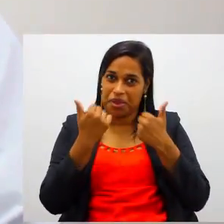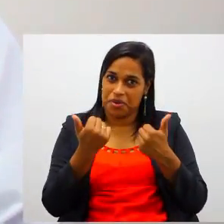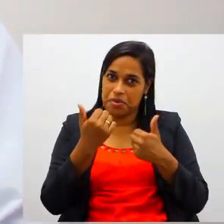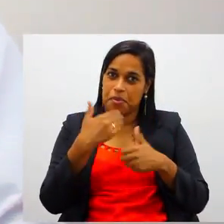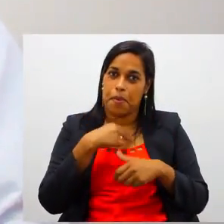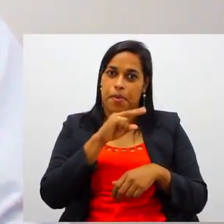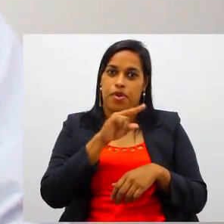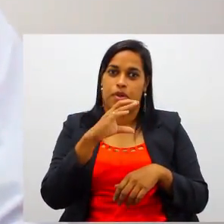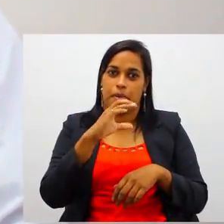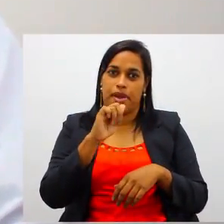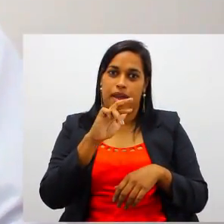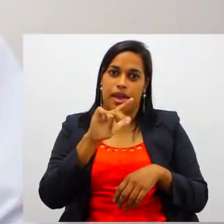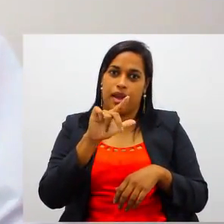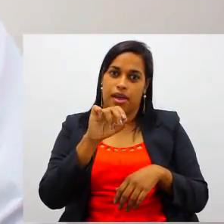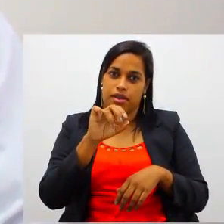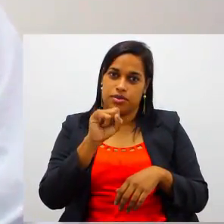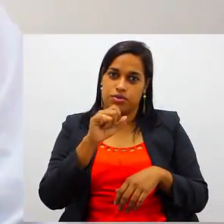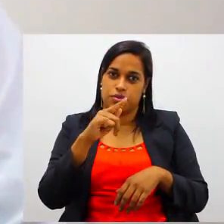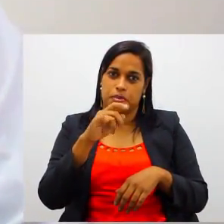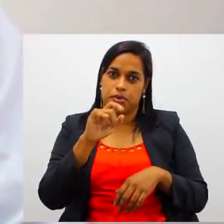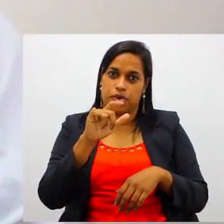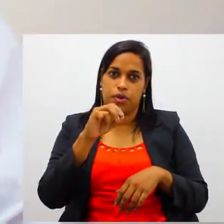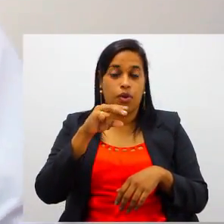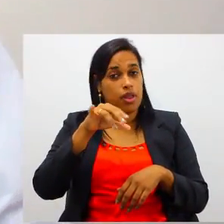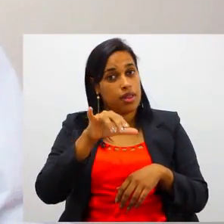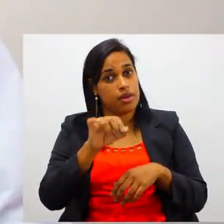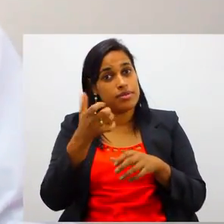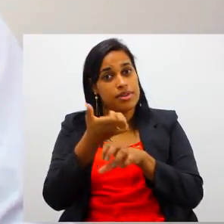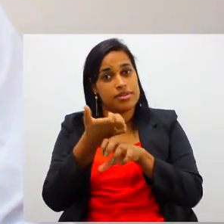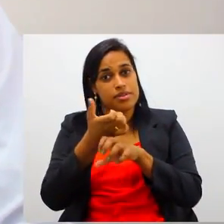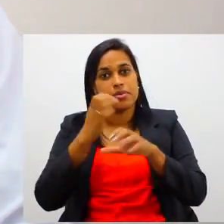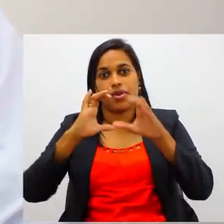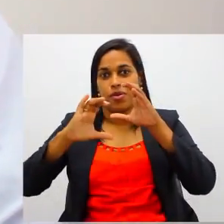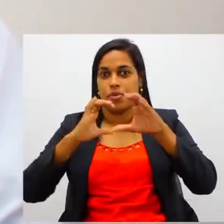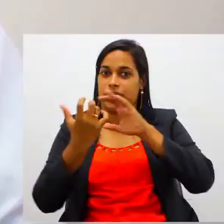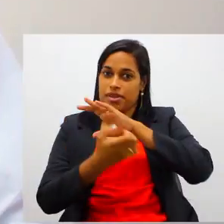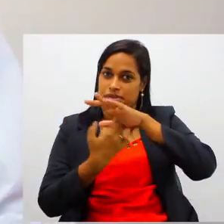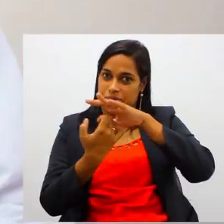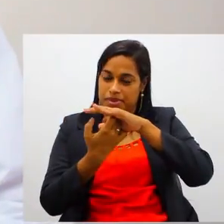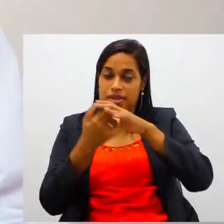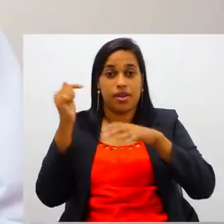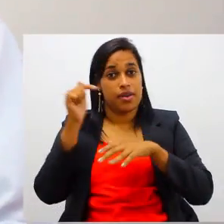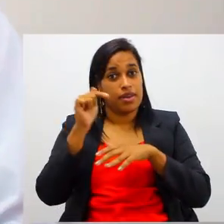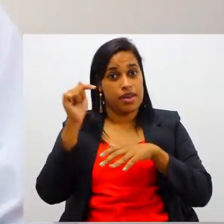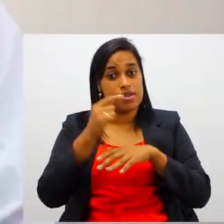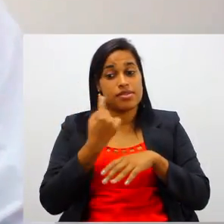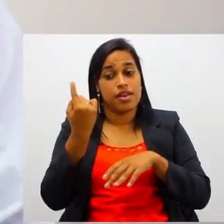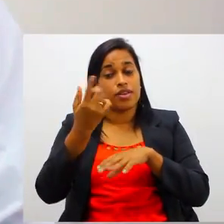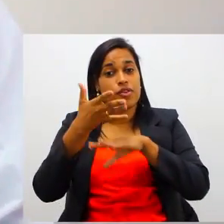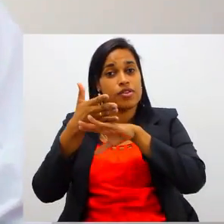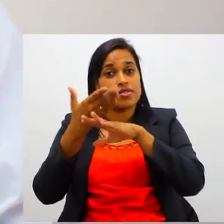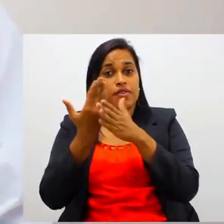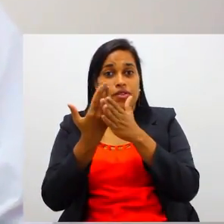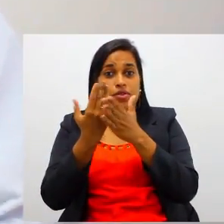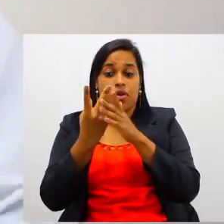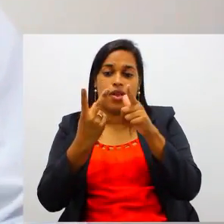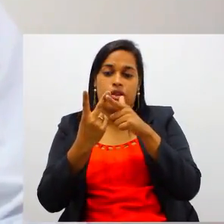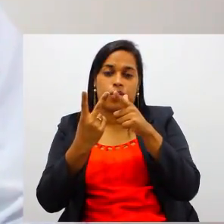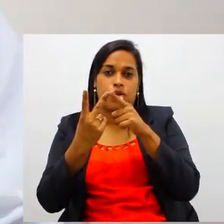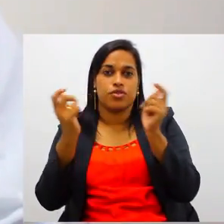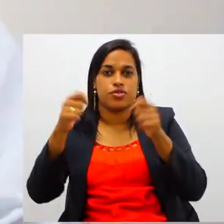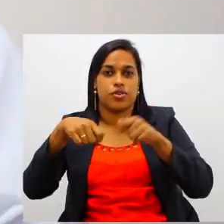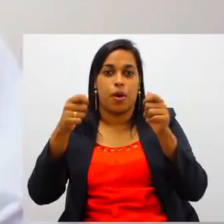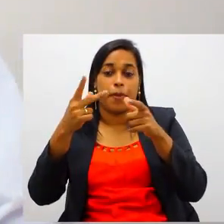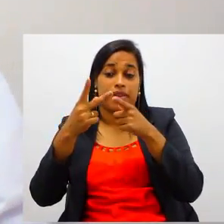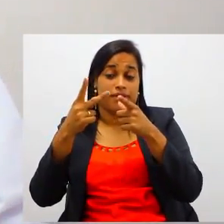Olá pessoal, sou Carlos Polônio e nós estamos juntos na disciplina Comunicação Empresarial e essa é a nossa videoaula número 2 da